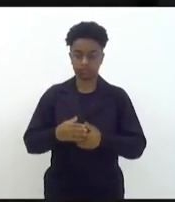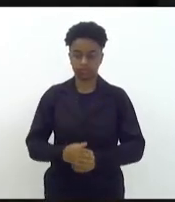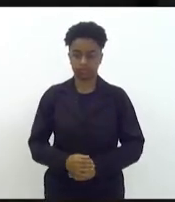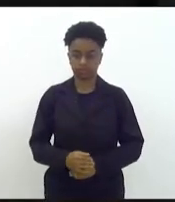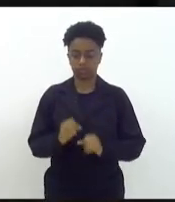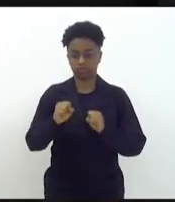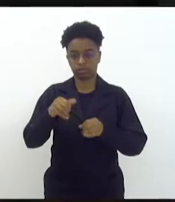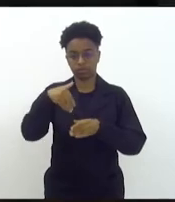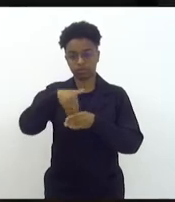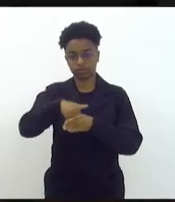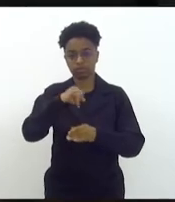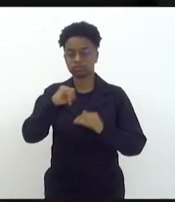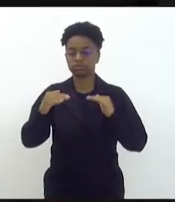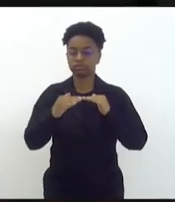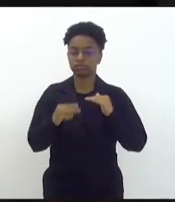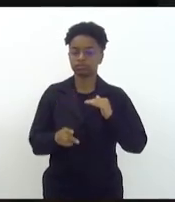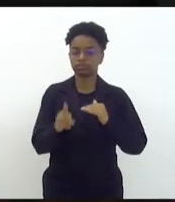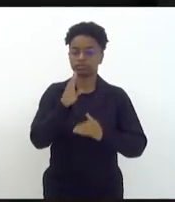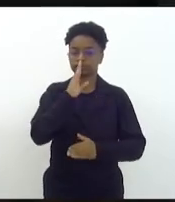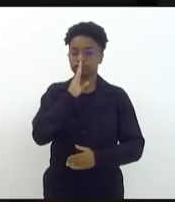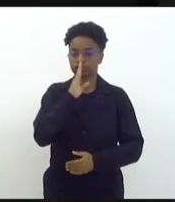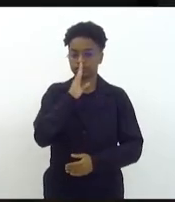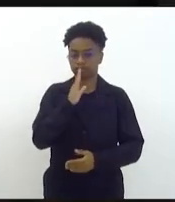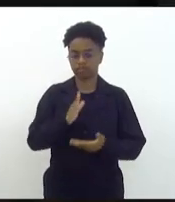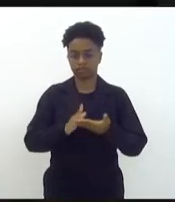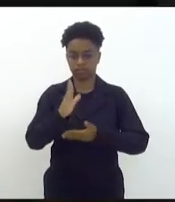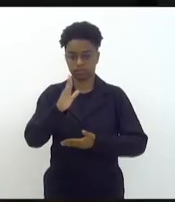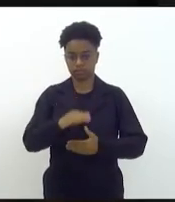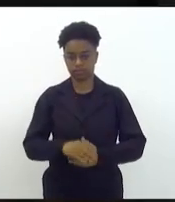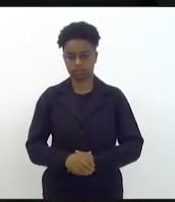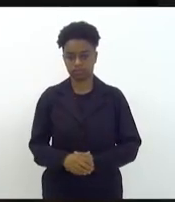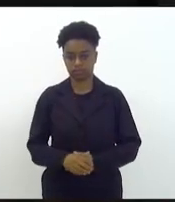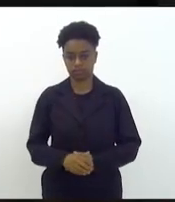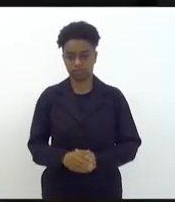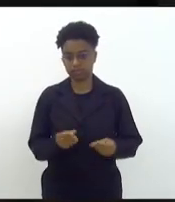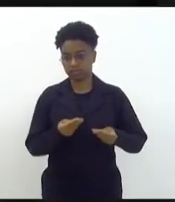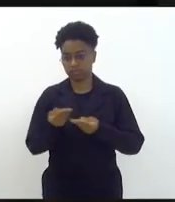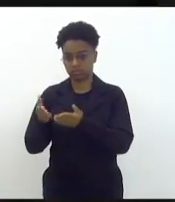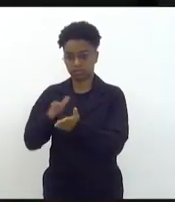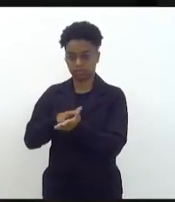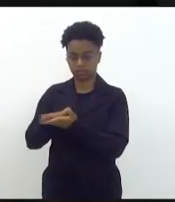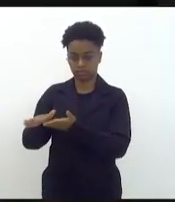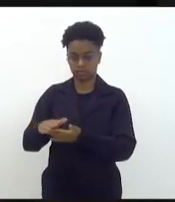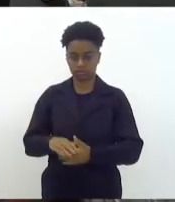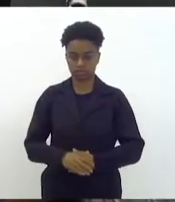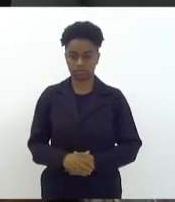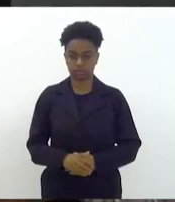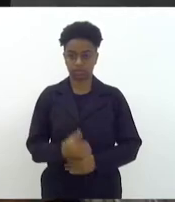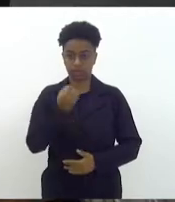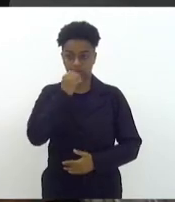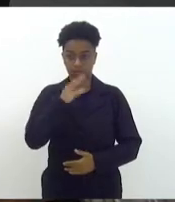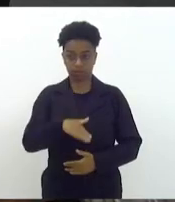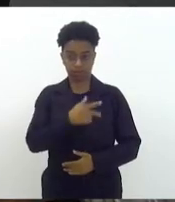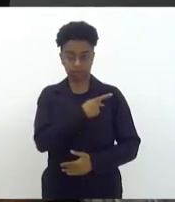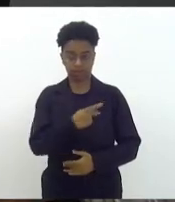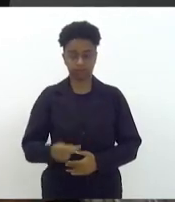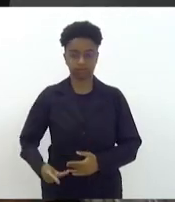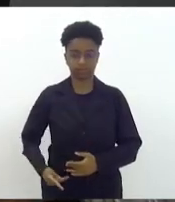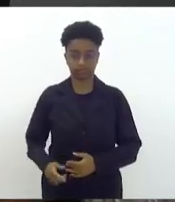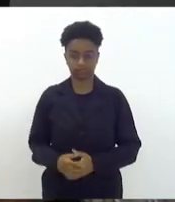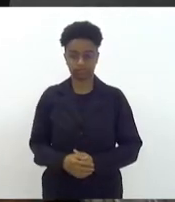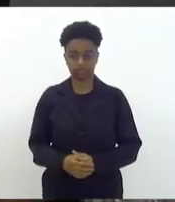em votação senhores que a prova permaneça Como estão aprovado vai a publicação Boa tarde Presidente Boa tarde